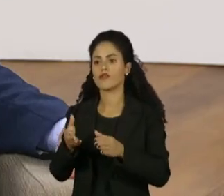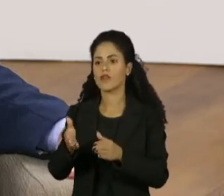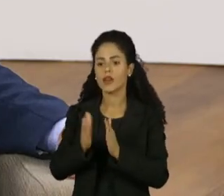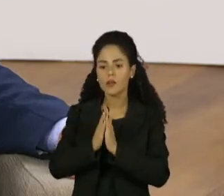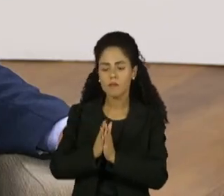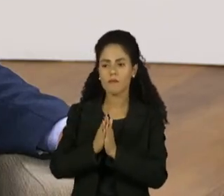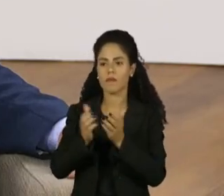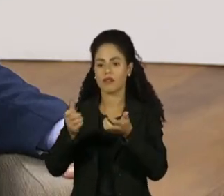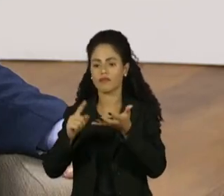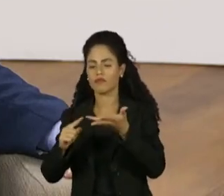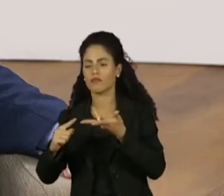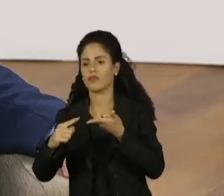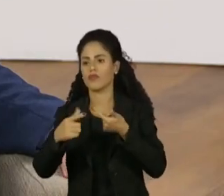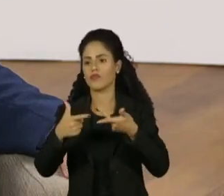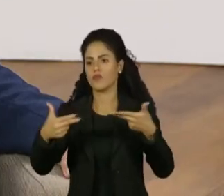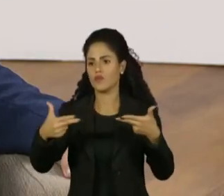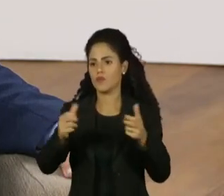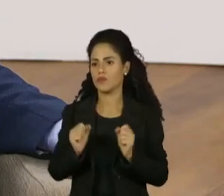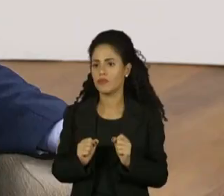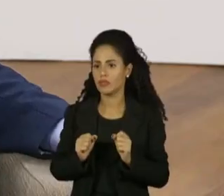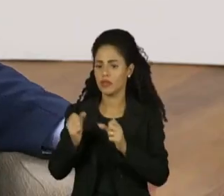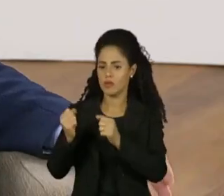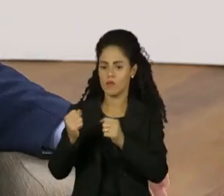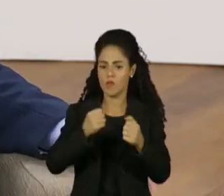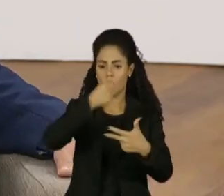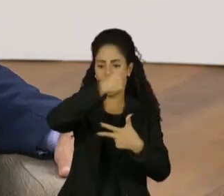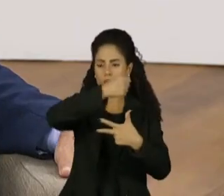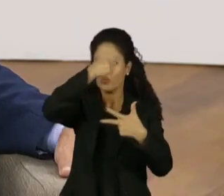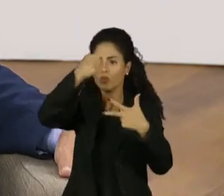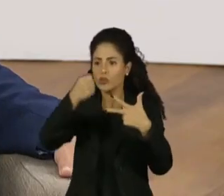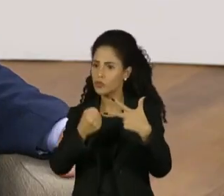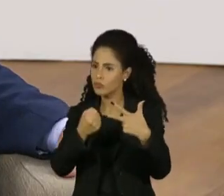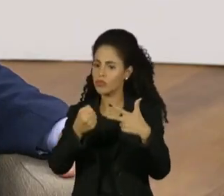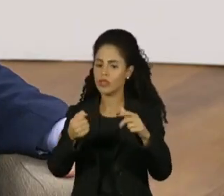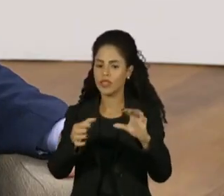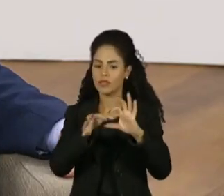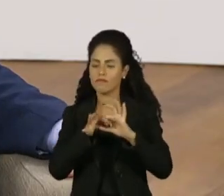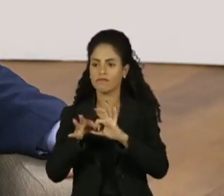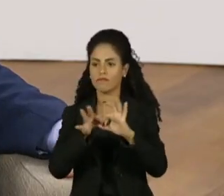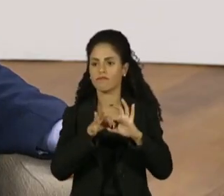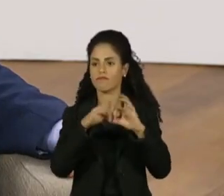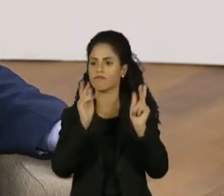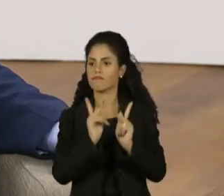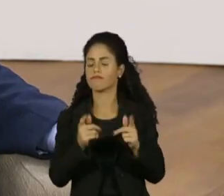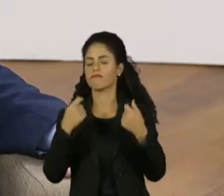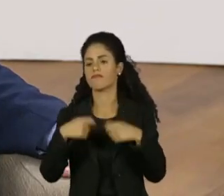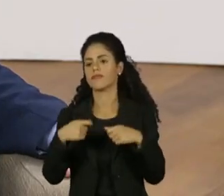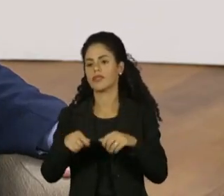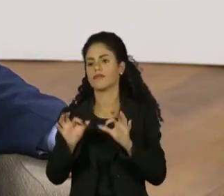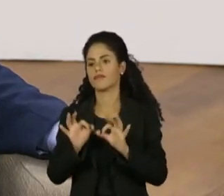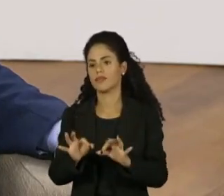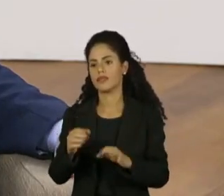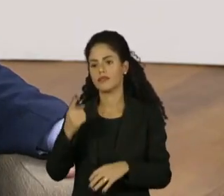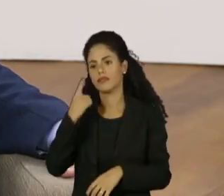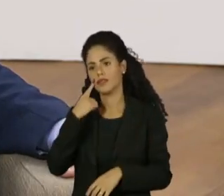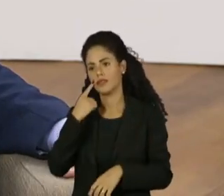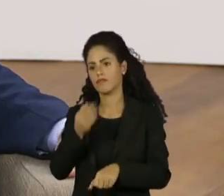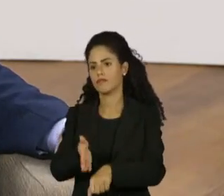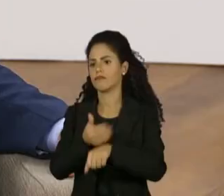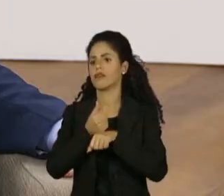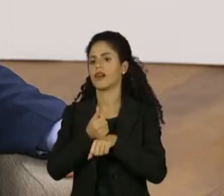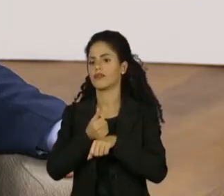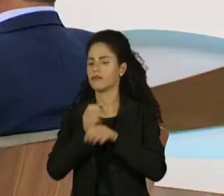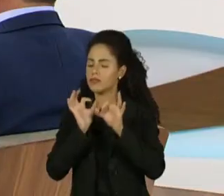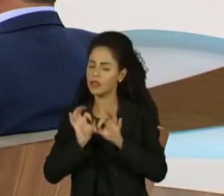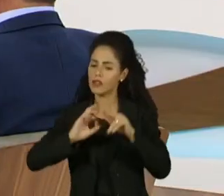pesos e contrapesos, né, entre os poderes, que é uma questão constitucional, seja exercida na sua plenitude.